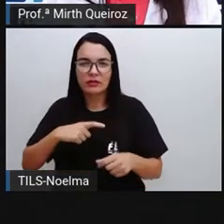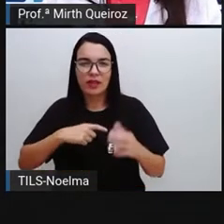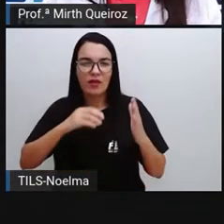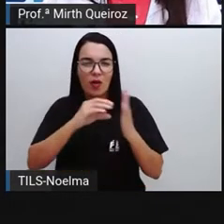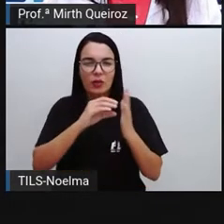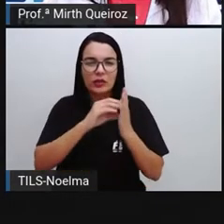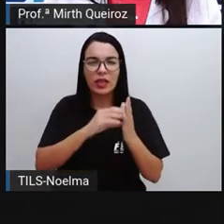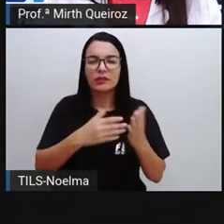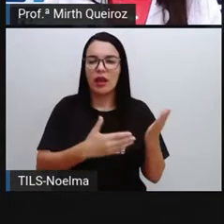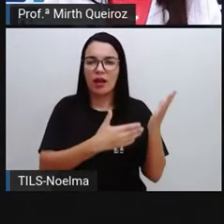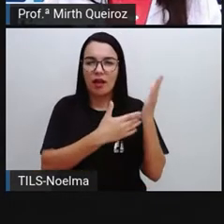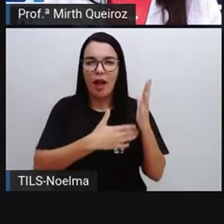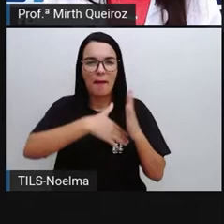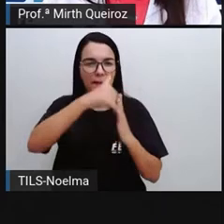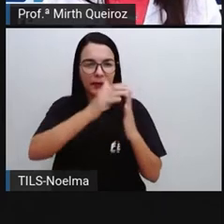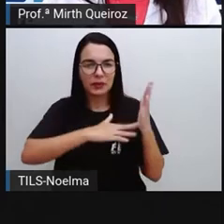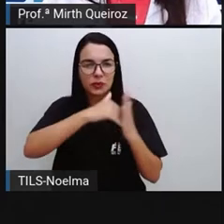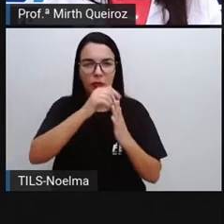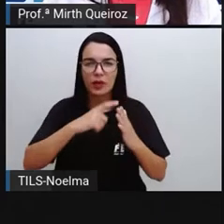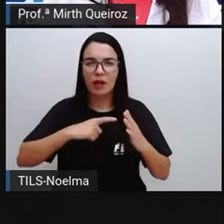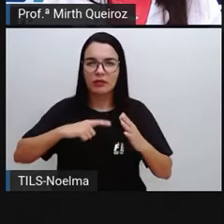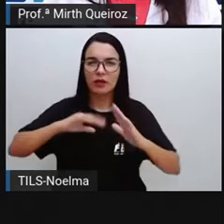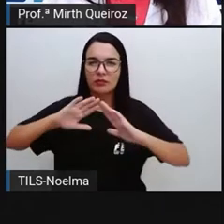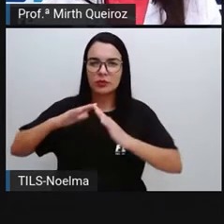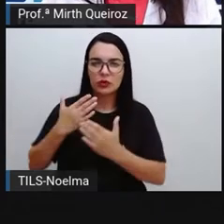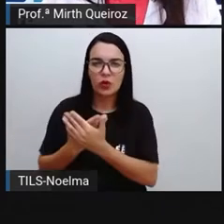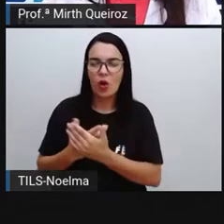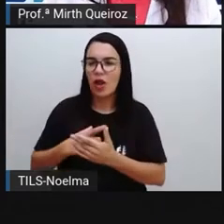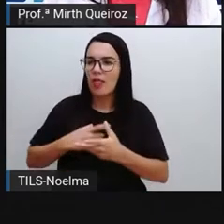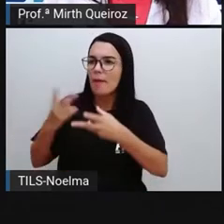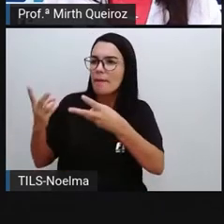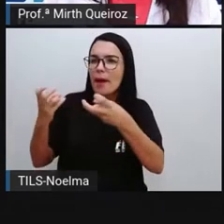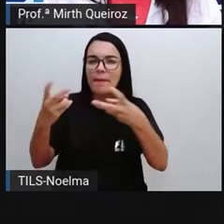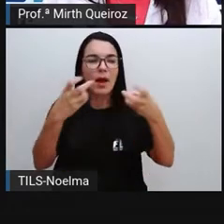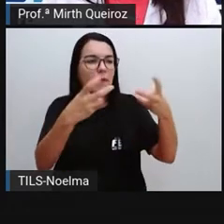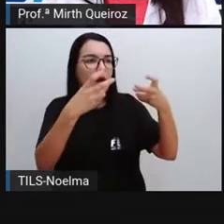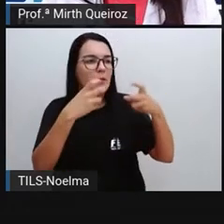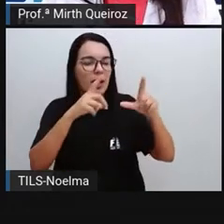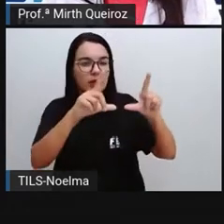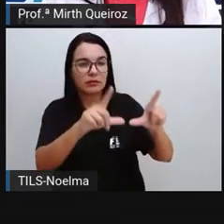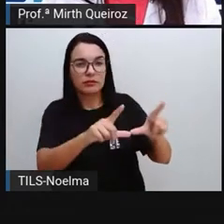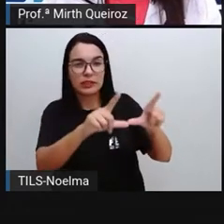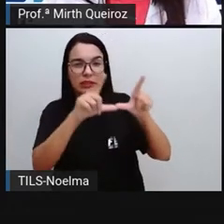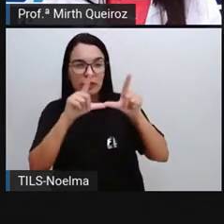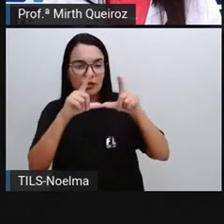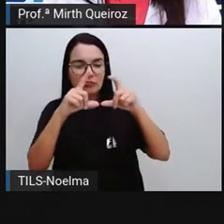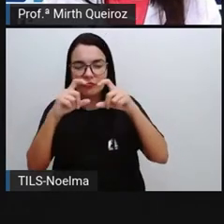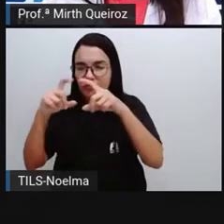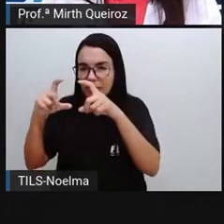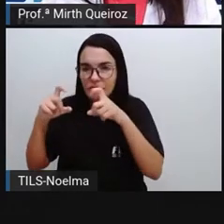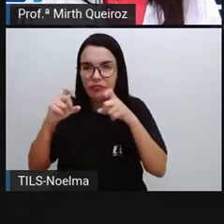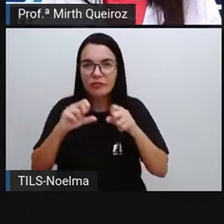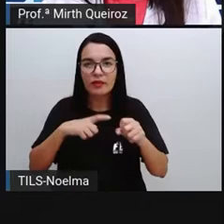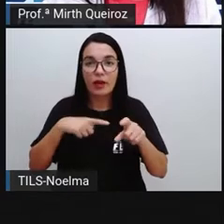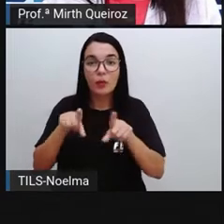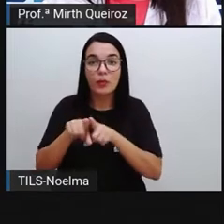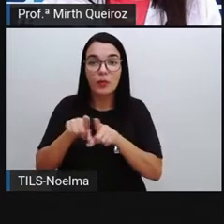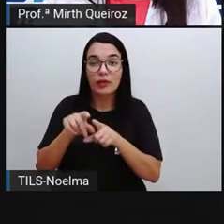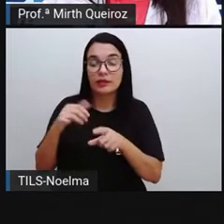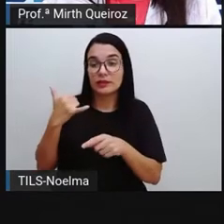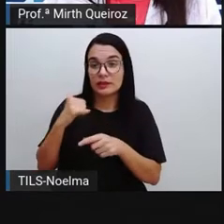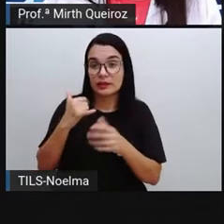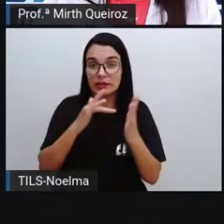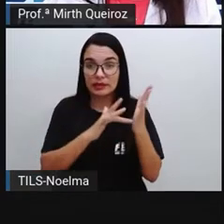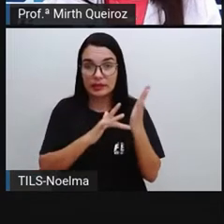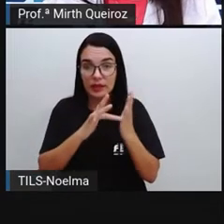monotipia, percorreram a escola para poder colher imagens, né? Através da câmera dos celulares e iniciaram aí